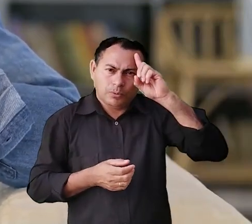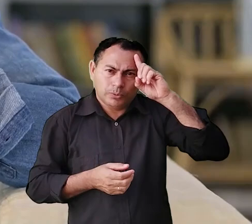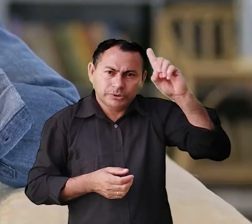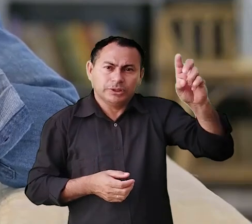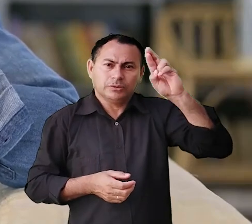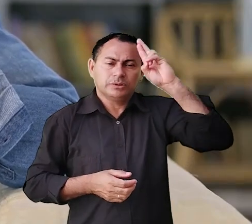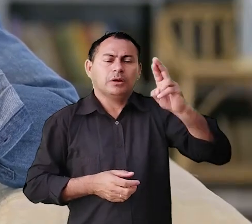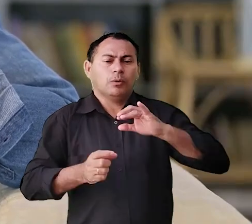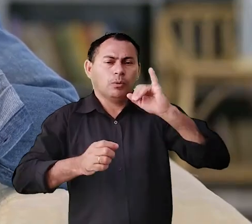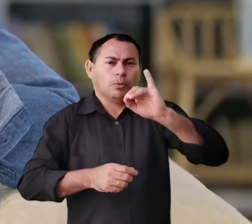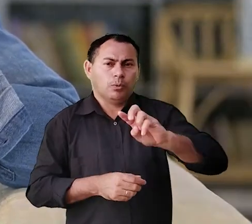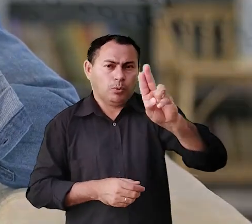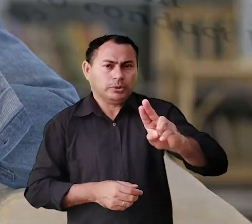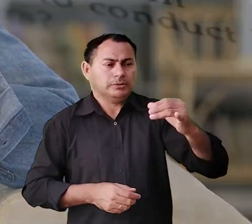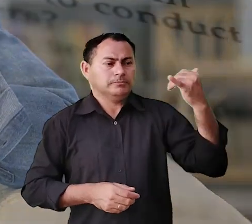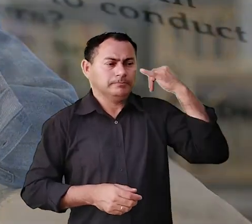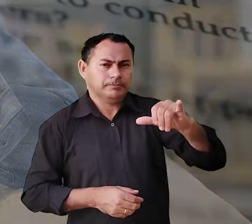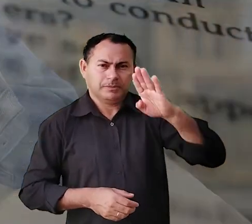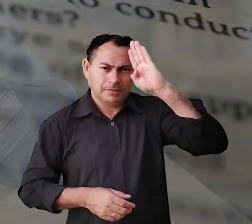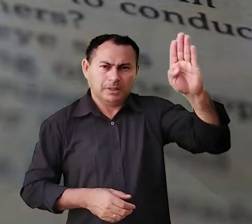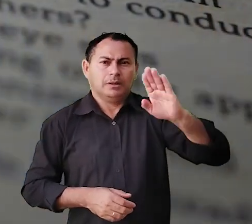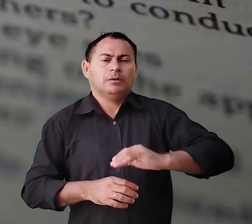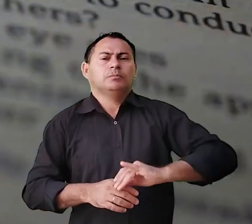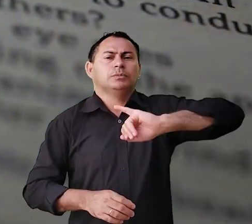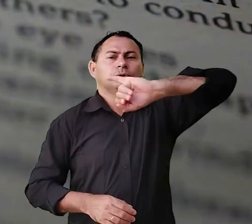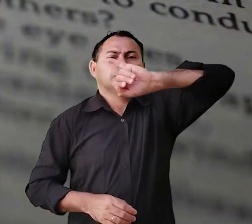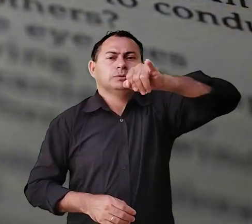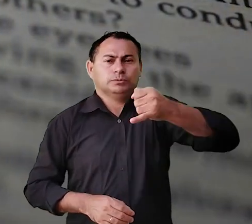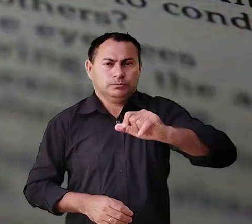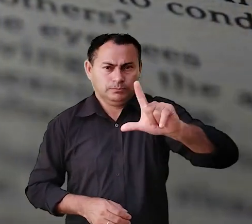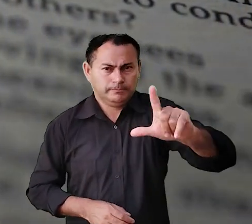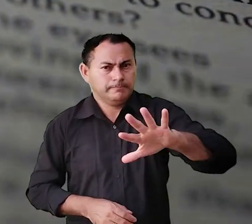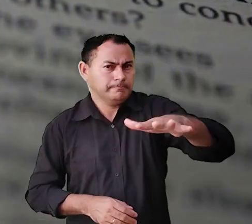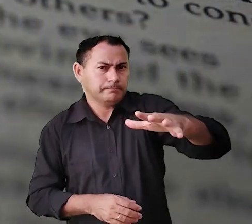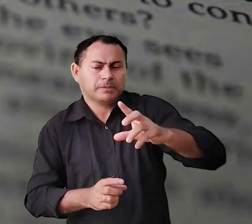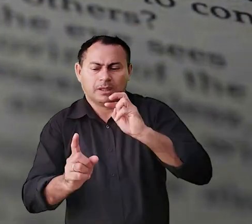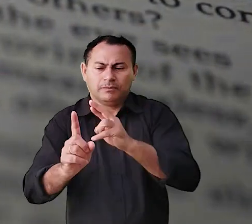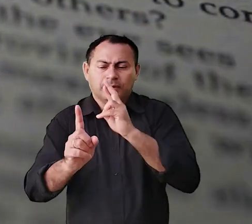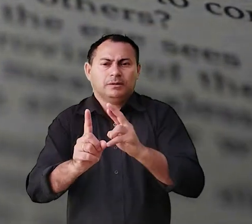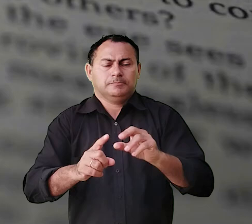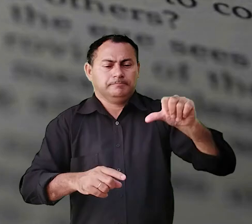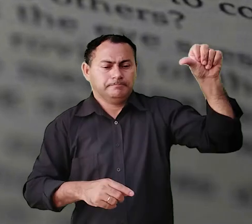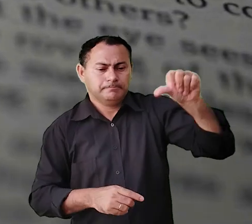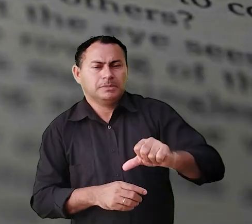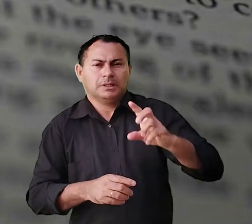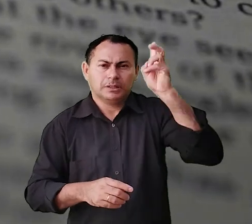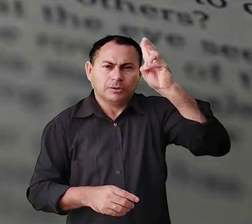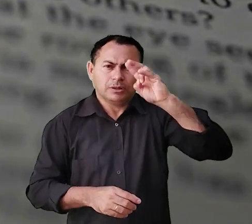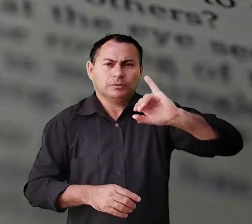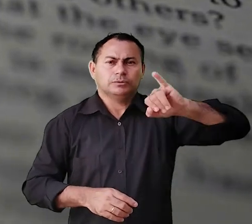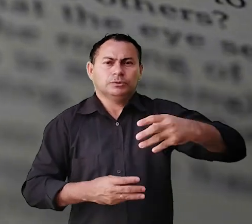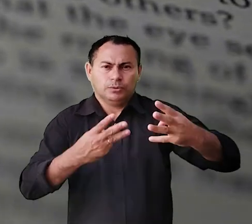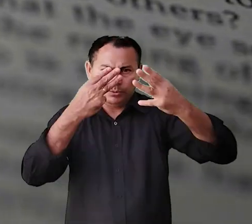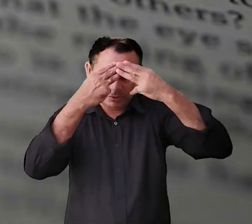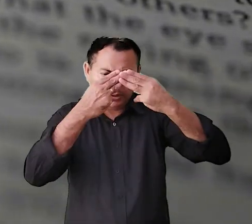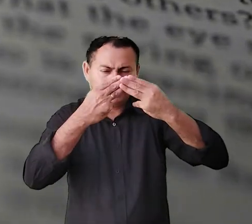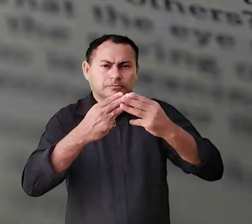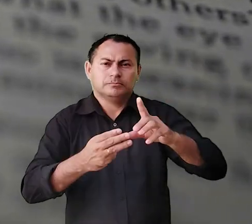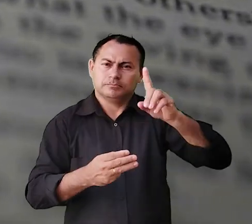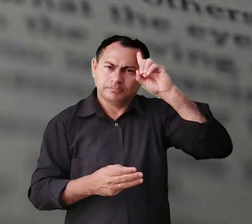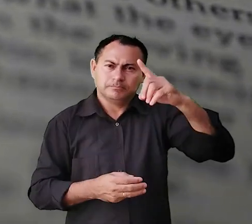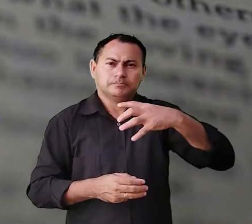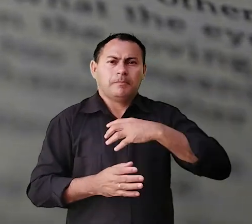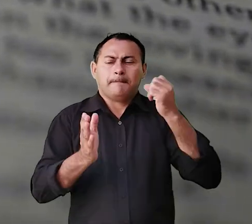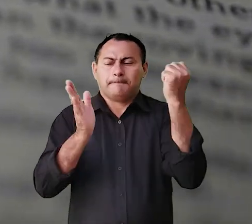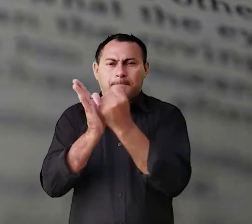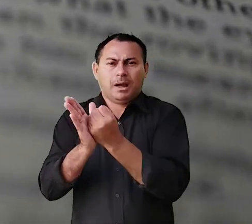do Senhor usada pelos profetas, mas principalmente por Joel, às vezes refere-se à tragédia da história dos judeus, que